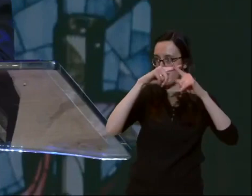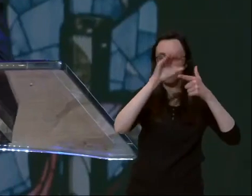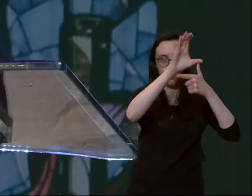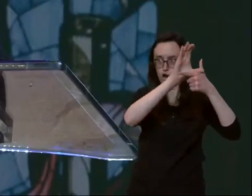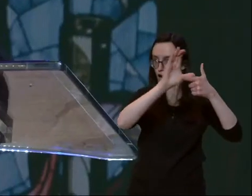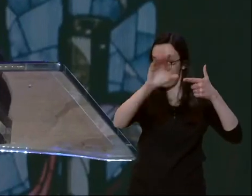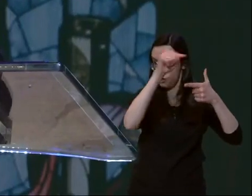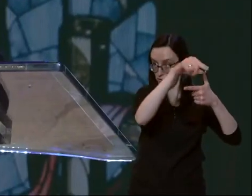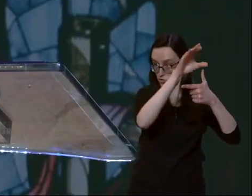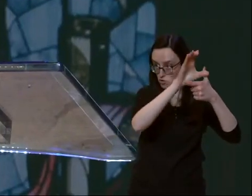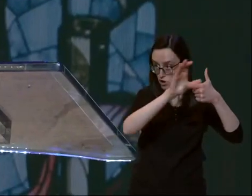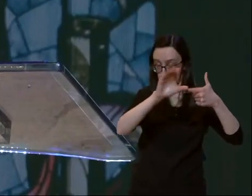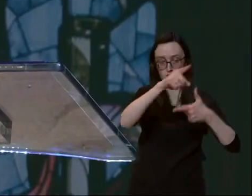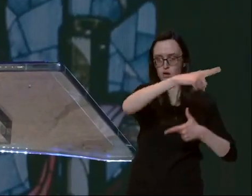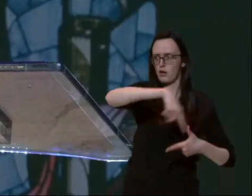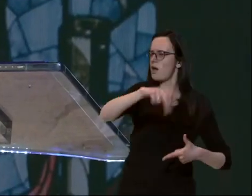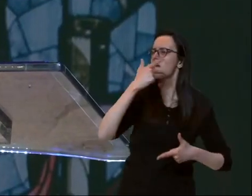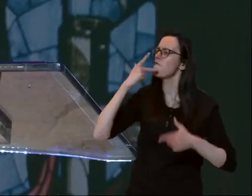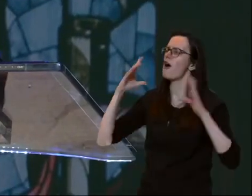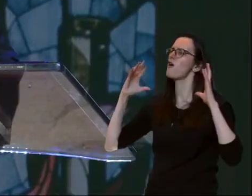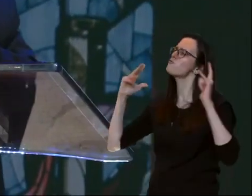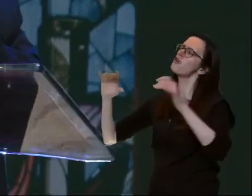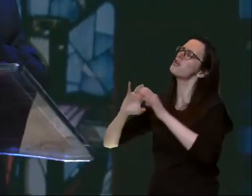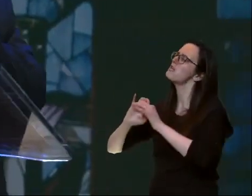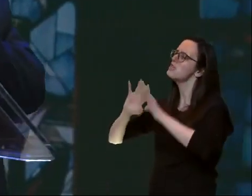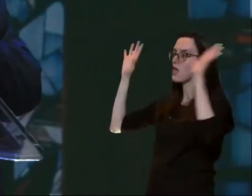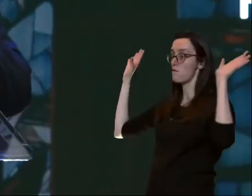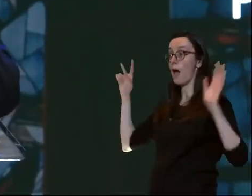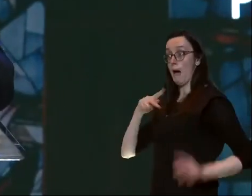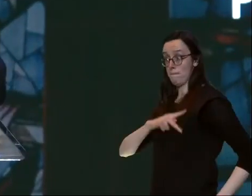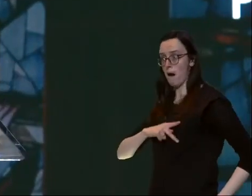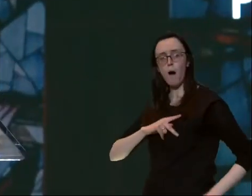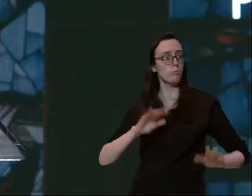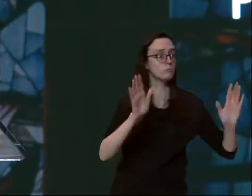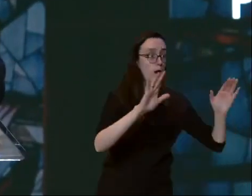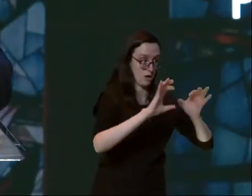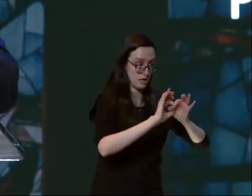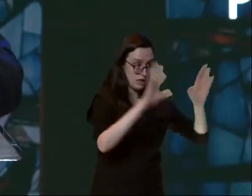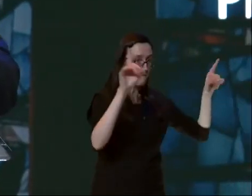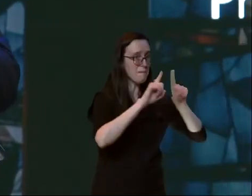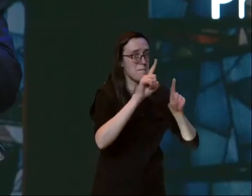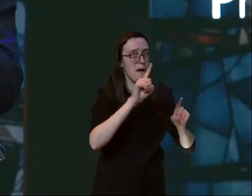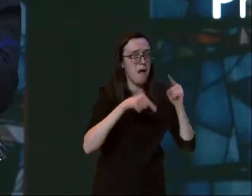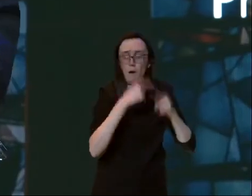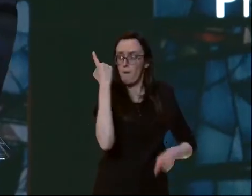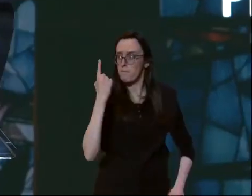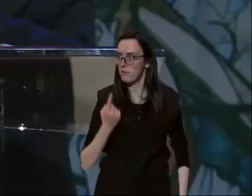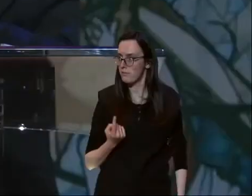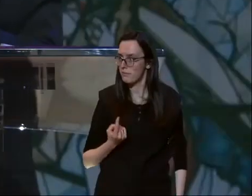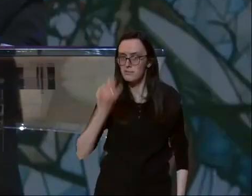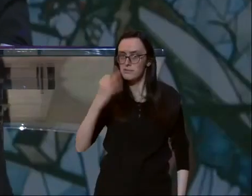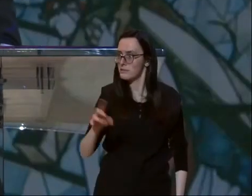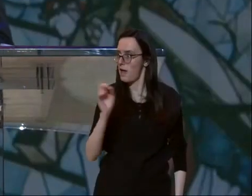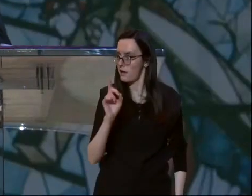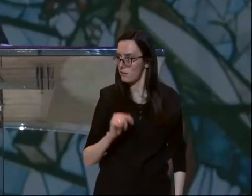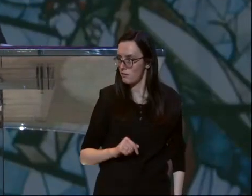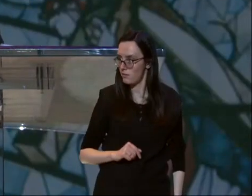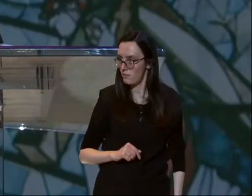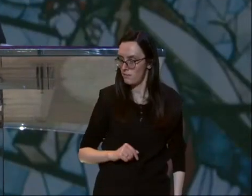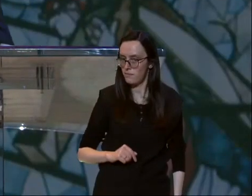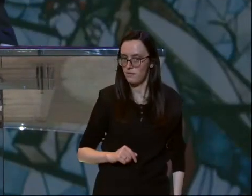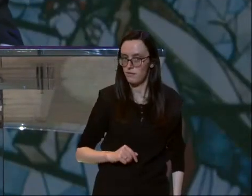Tudo é lícito. Aí Paulo disse, olha, tudo é lícito, mas não convém. Aí criaram uma outra